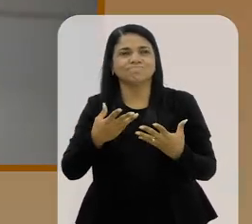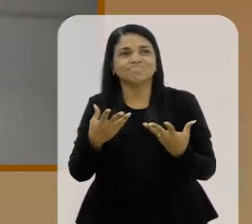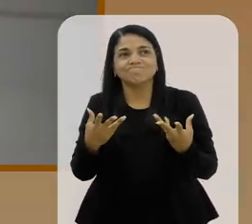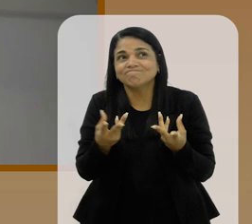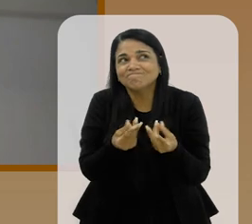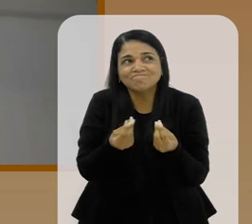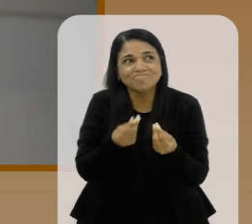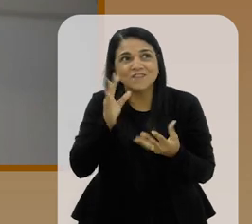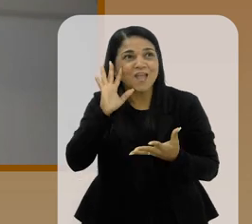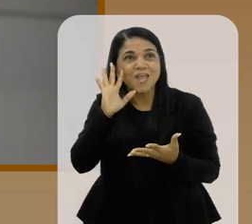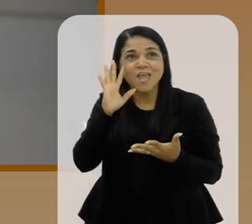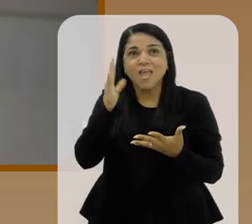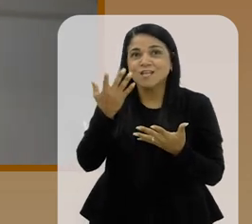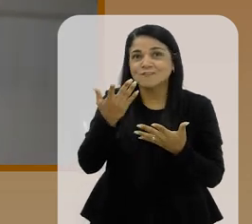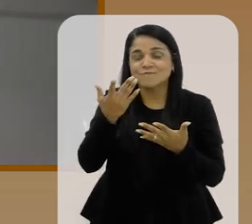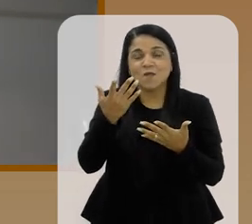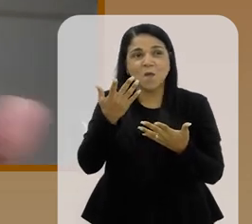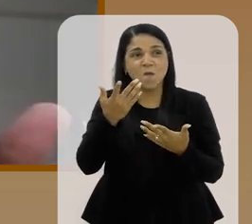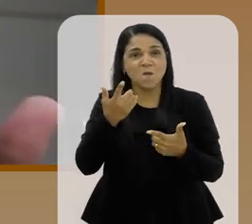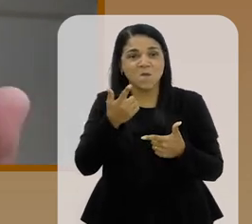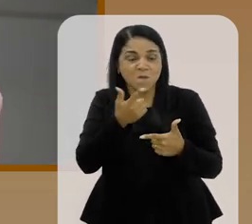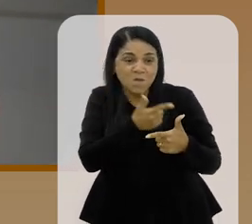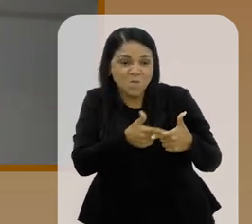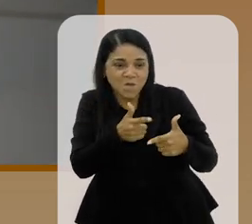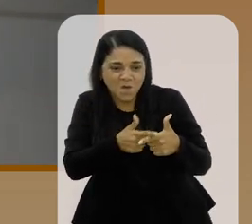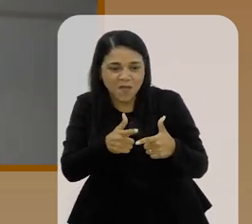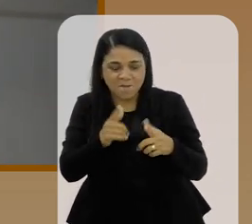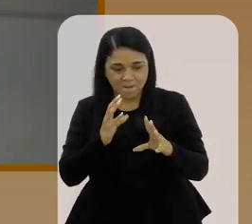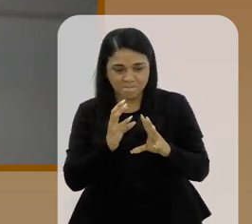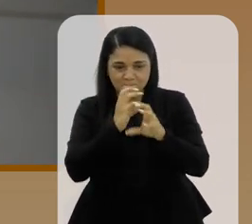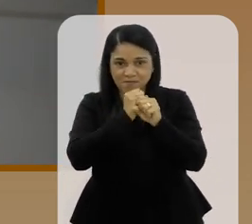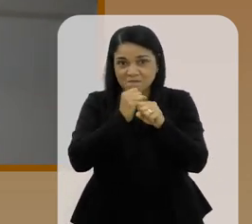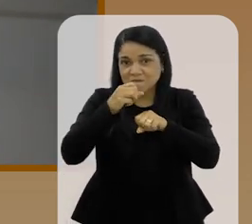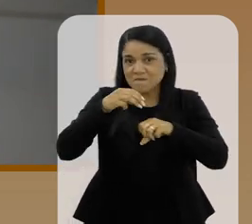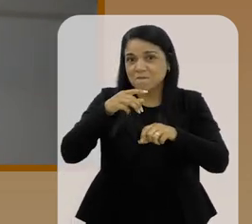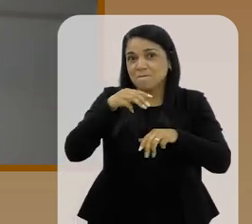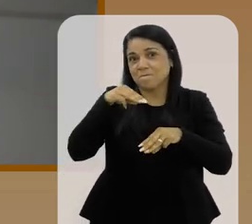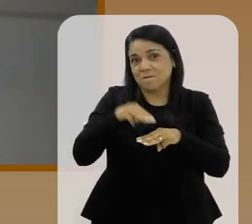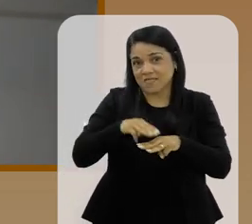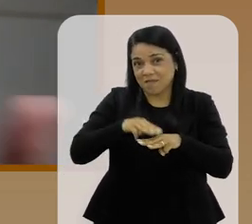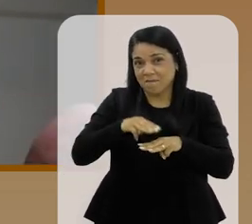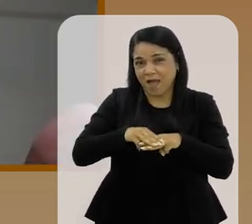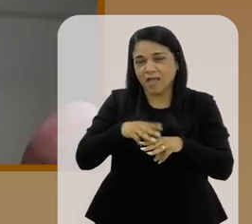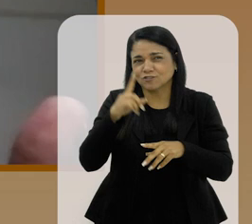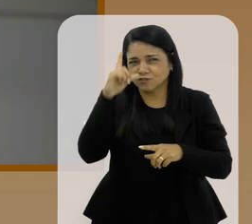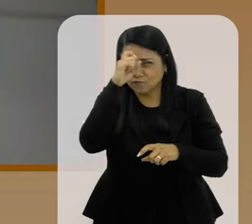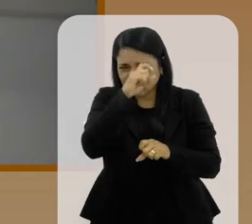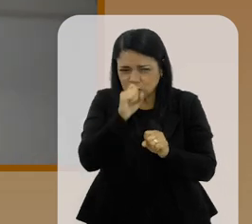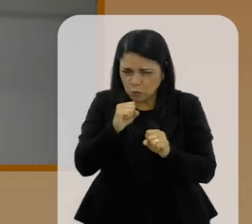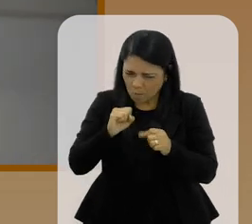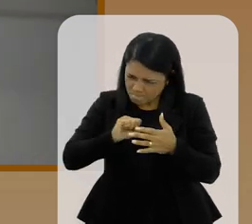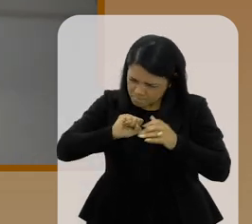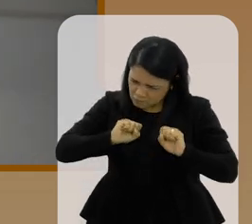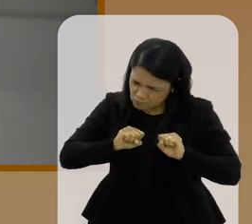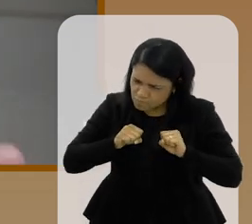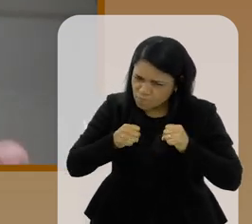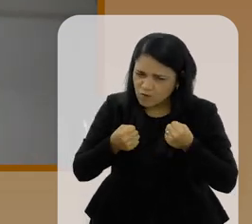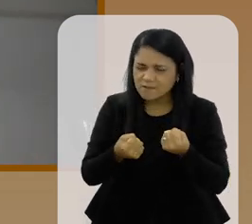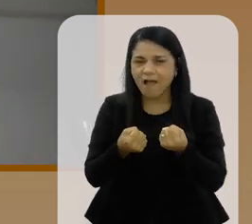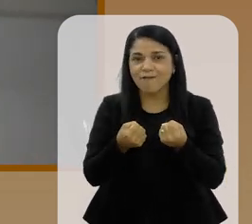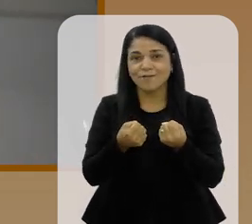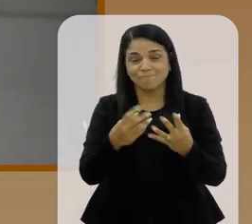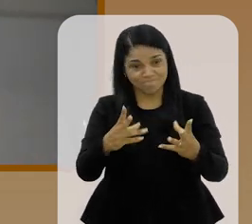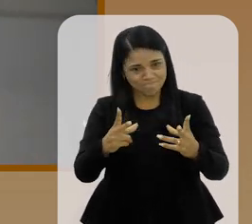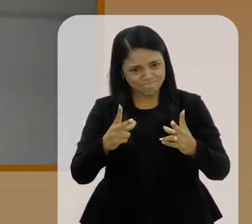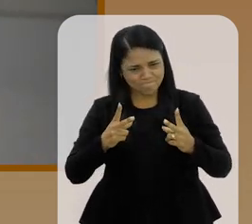o sabor de resolver um problema que me parecia na época bastante difícil, era, após bastante esforço, era